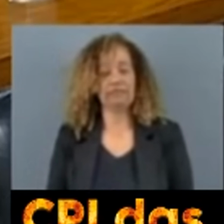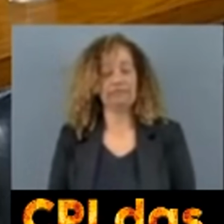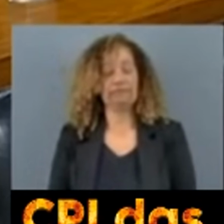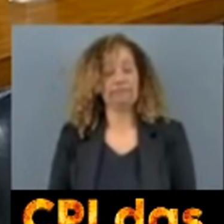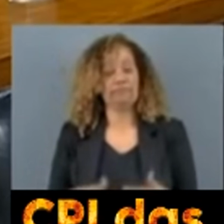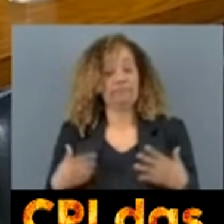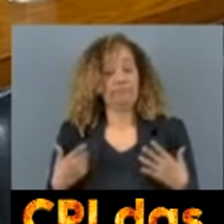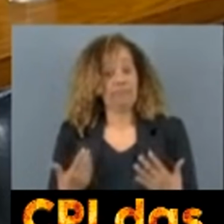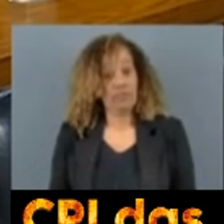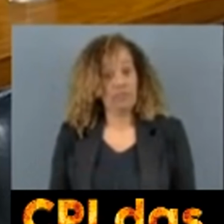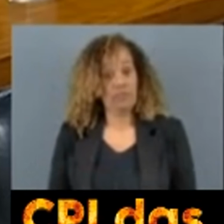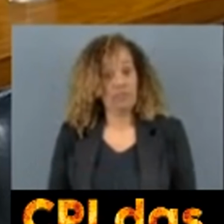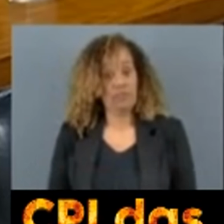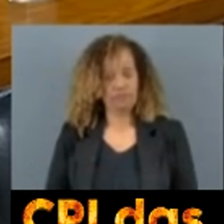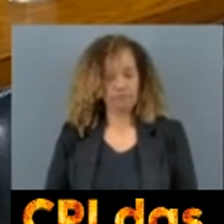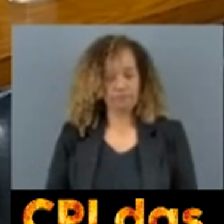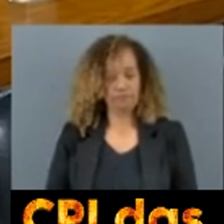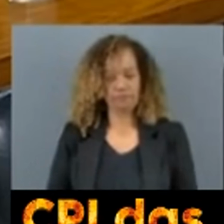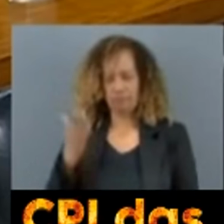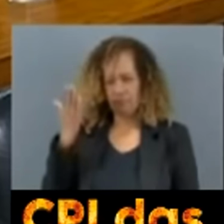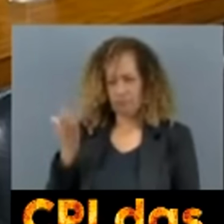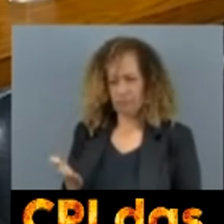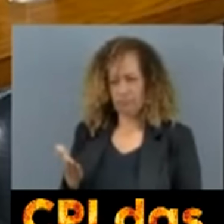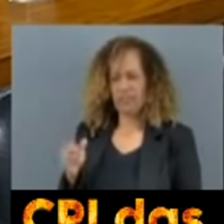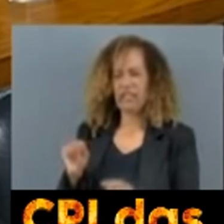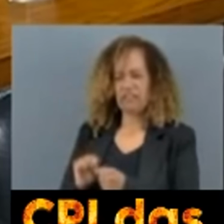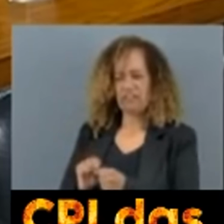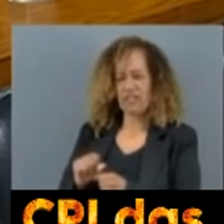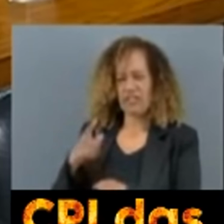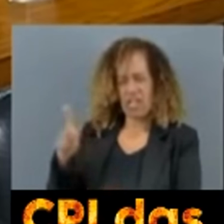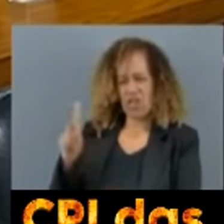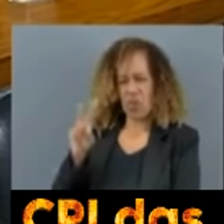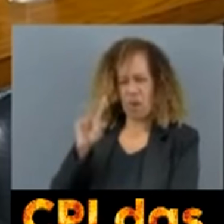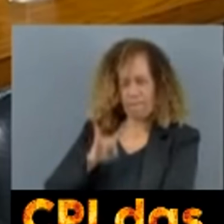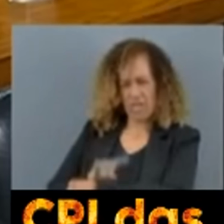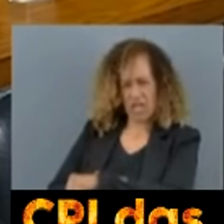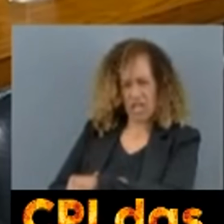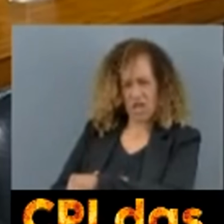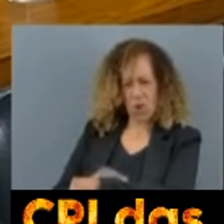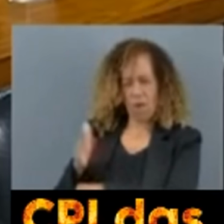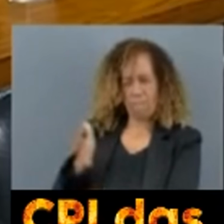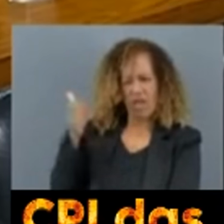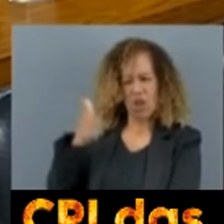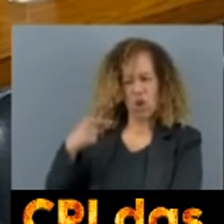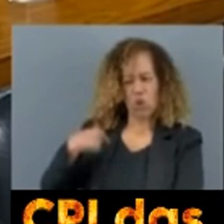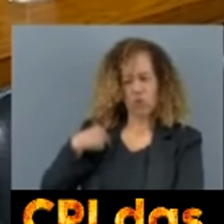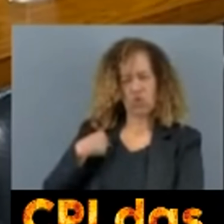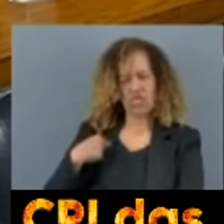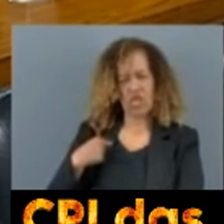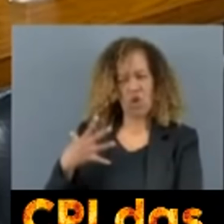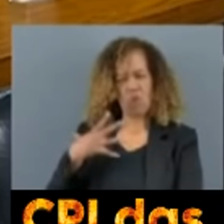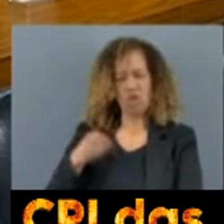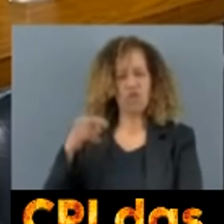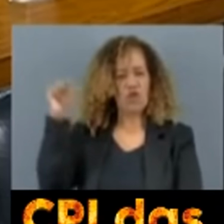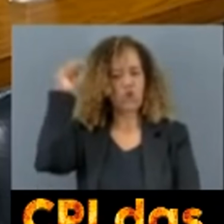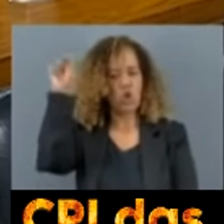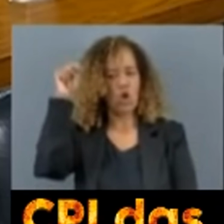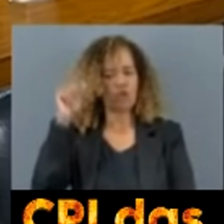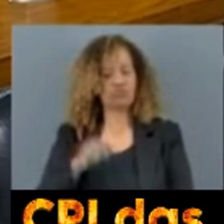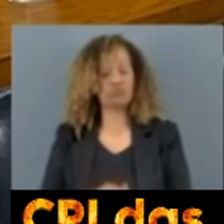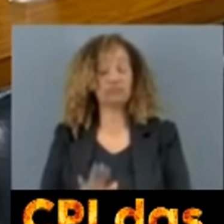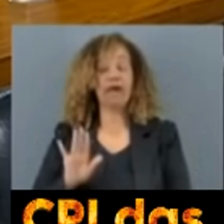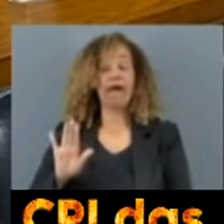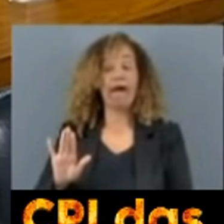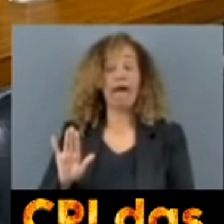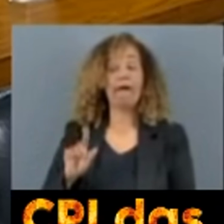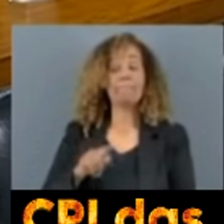Então, a senhora está fazendo suas necessidades fisiológicas melhor do que nós, filhos do norte. Ah,